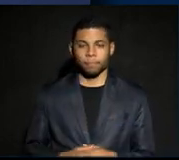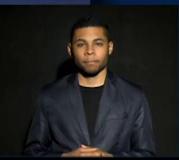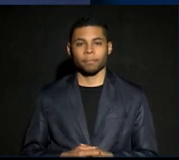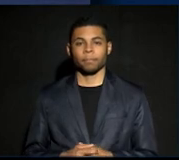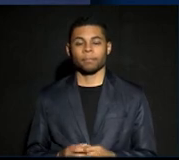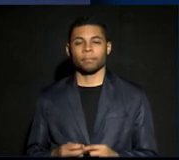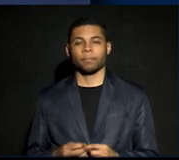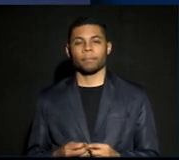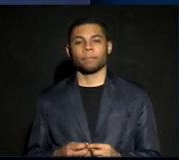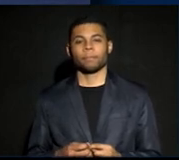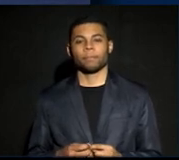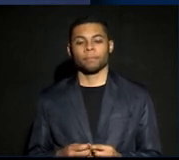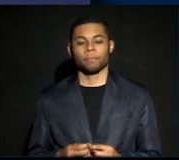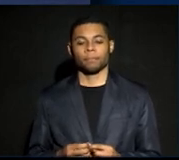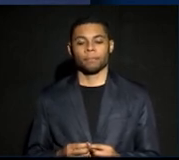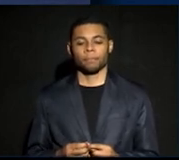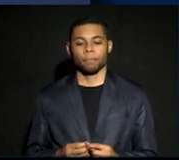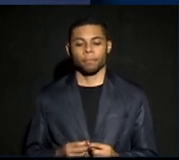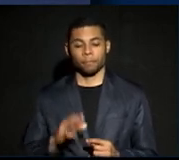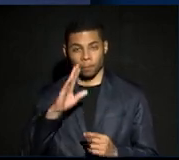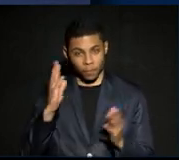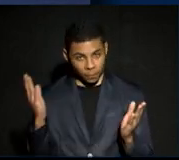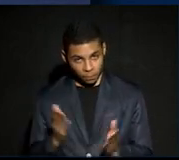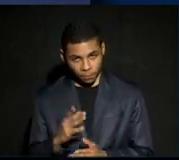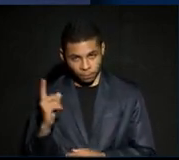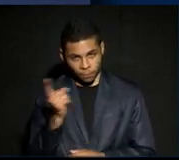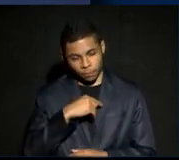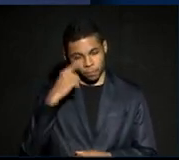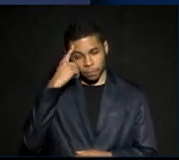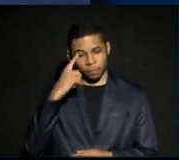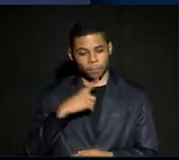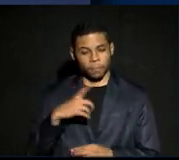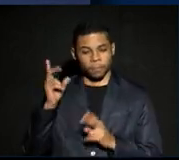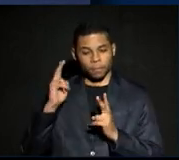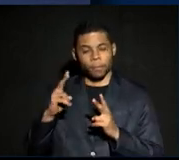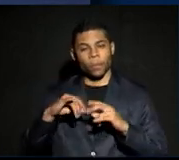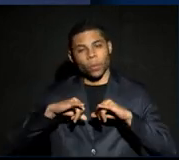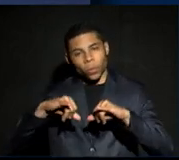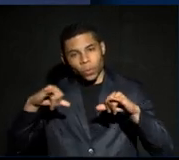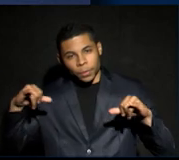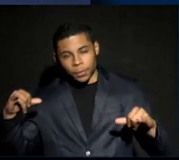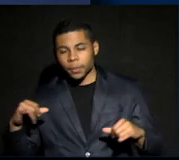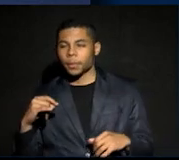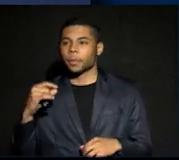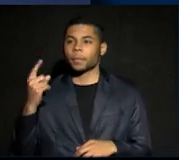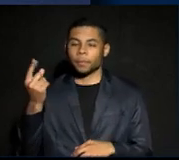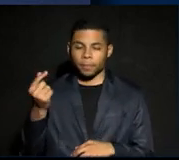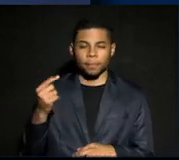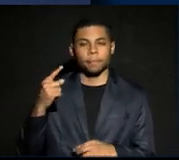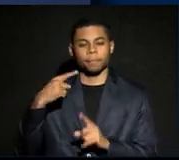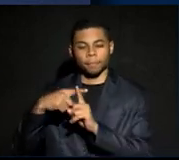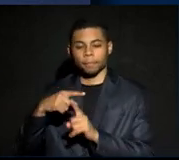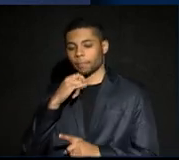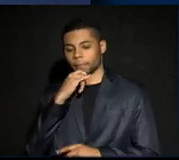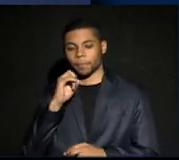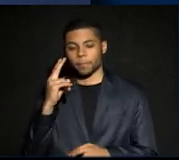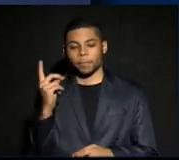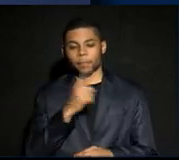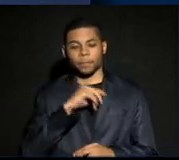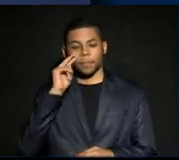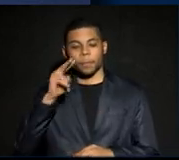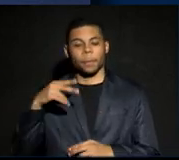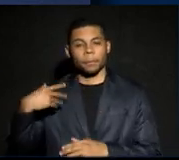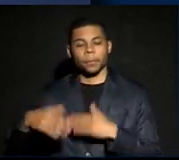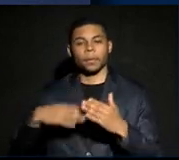meta. Então, nas condições de hoje, salvo que a gente tenha notícias fiscais muito positivas, ou que a gente veja